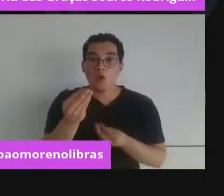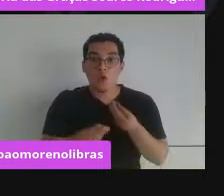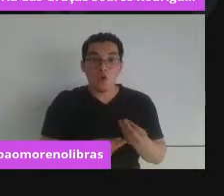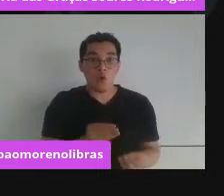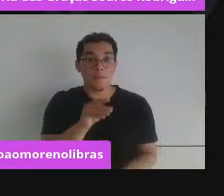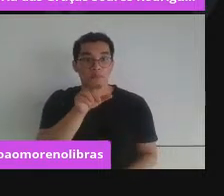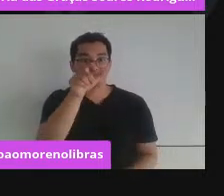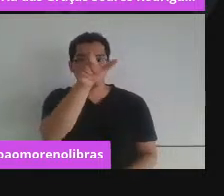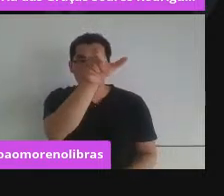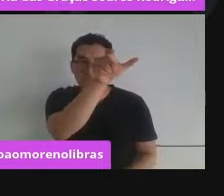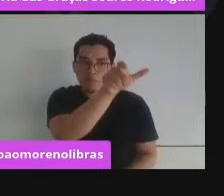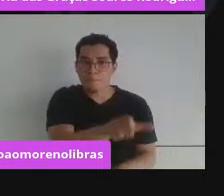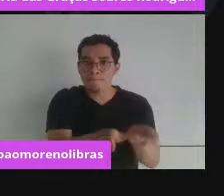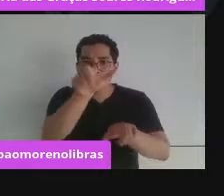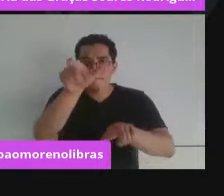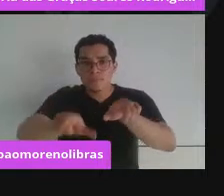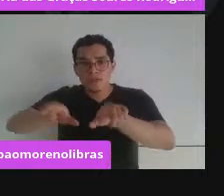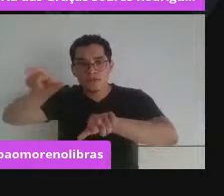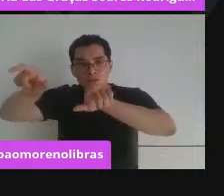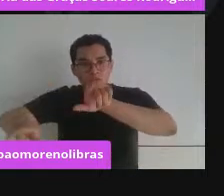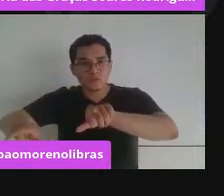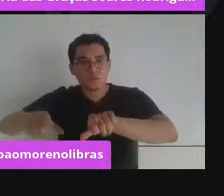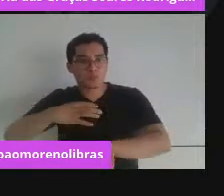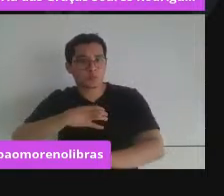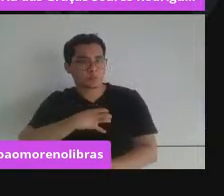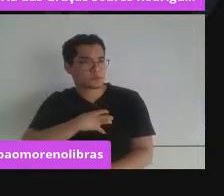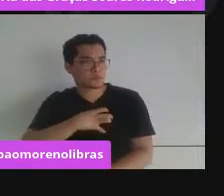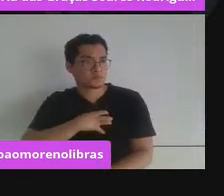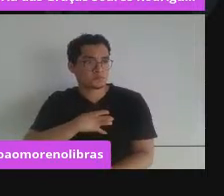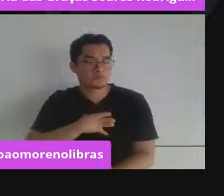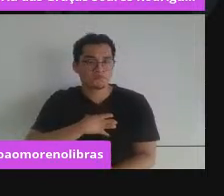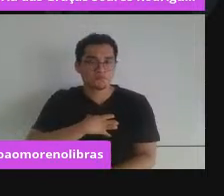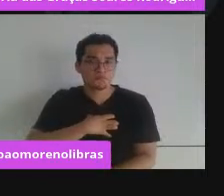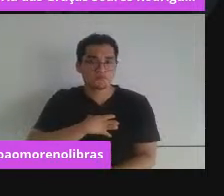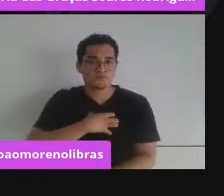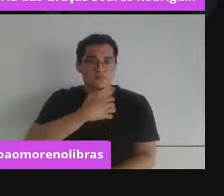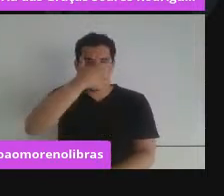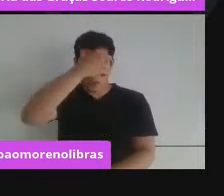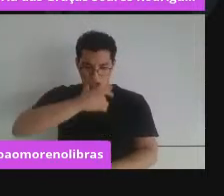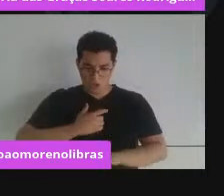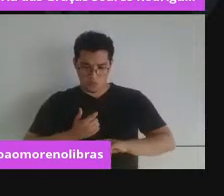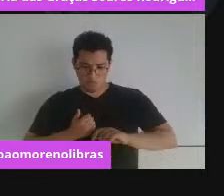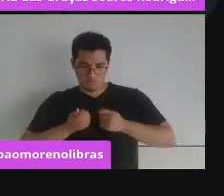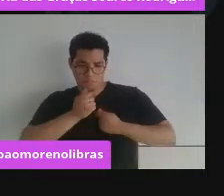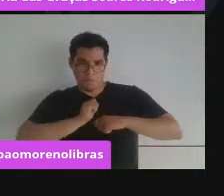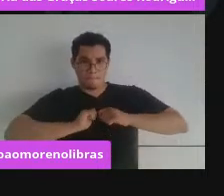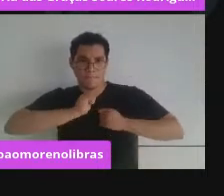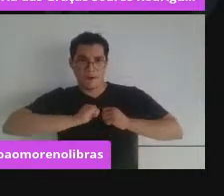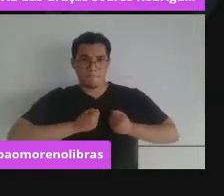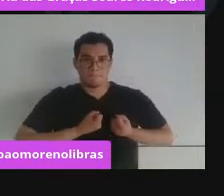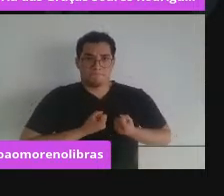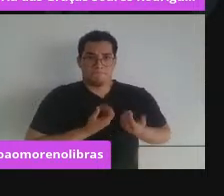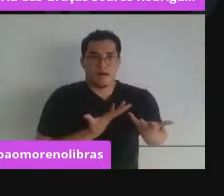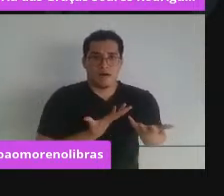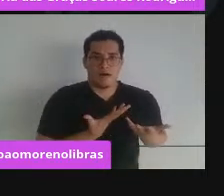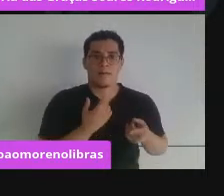no discurso acadêmico. Todos nós fazemos muito isso. Eu agora estou fazendo isso. É trazer outras